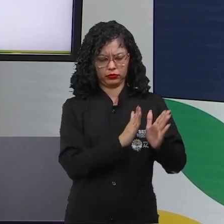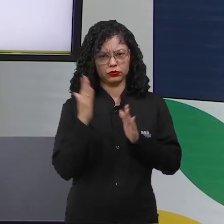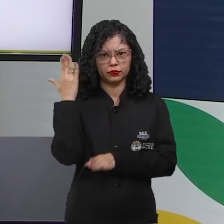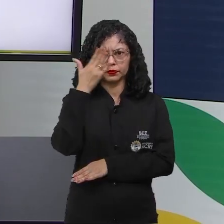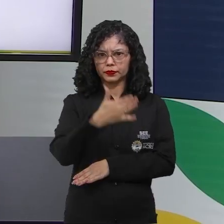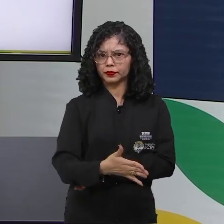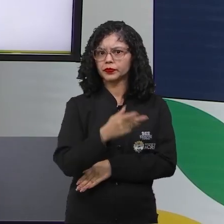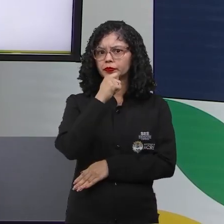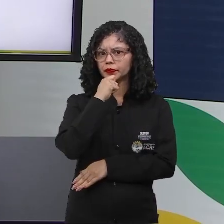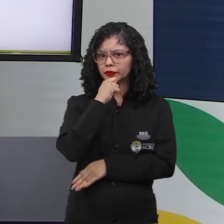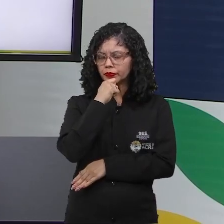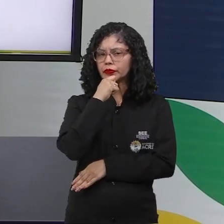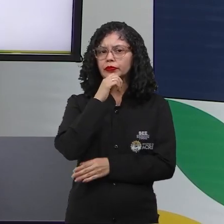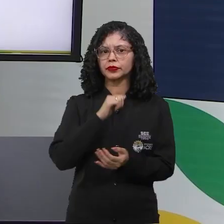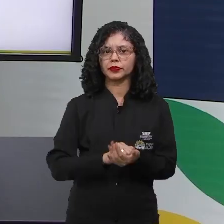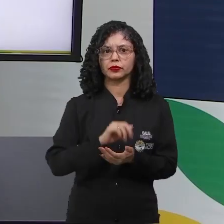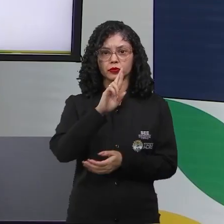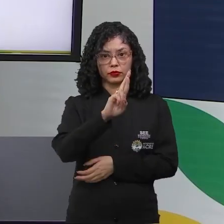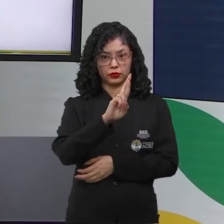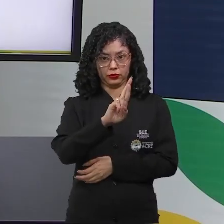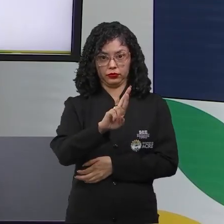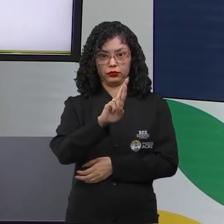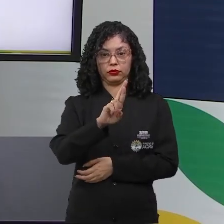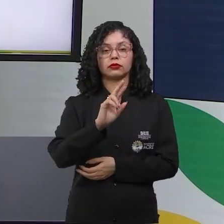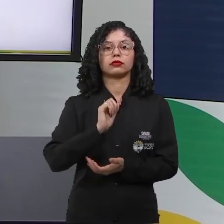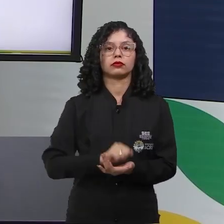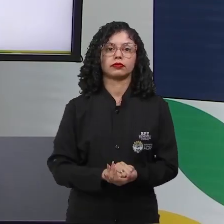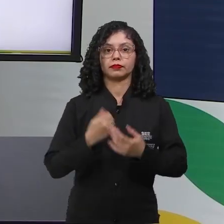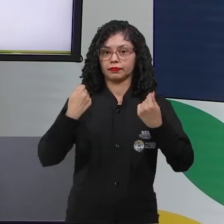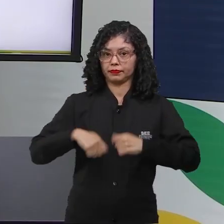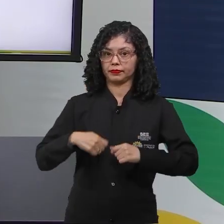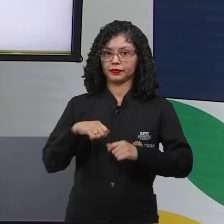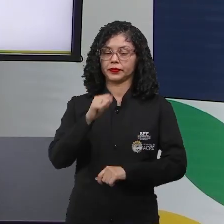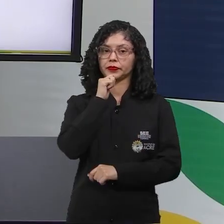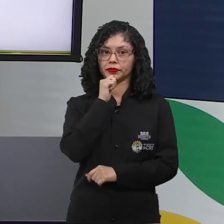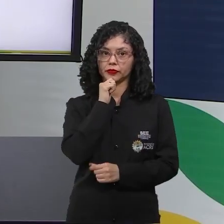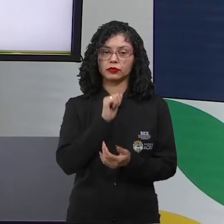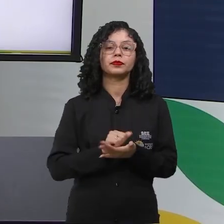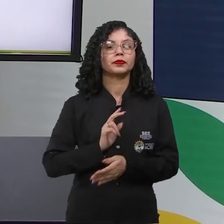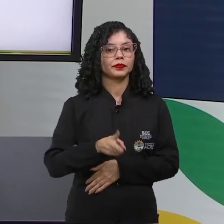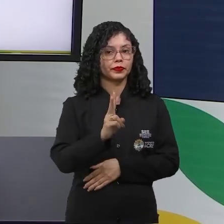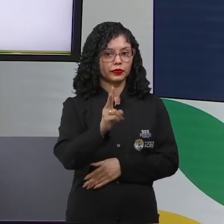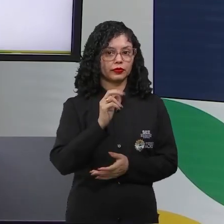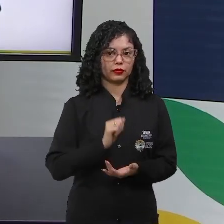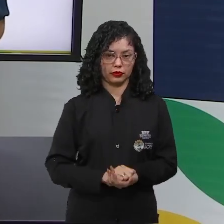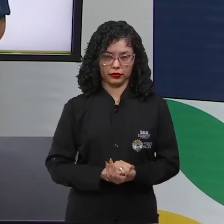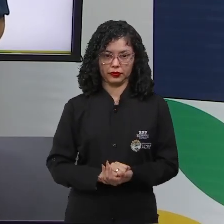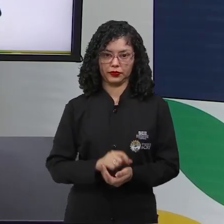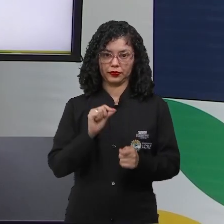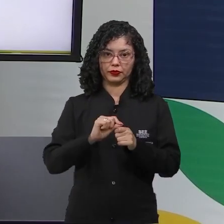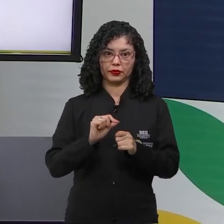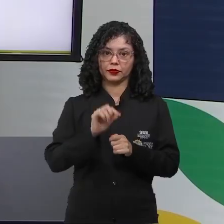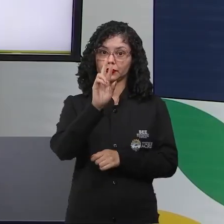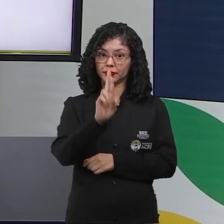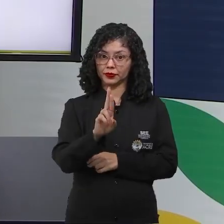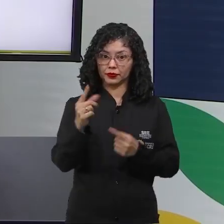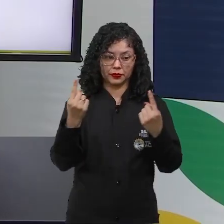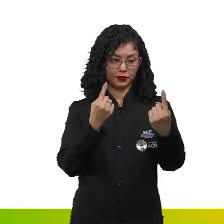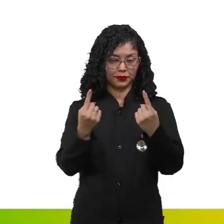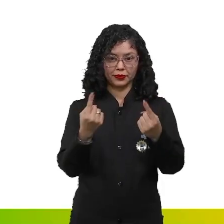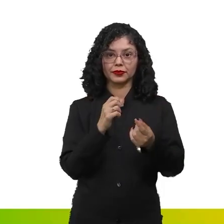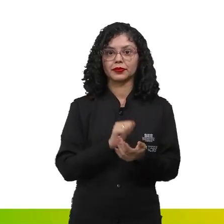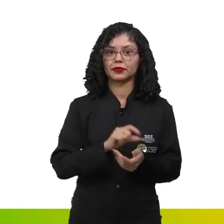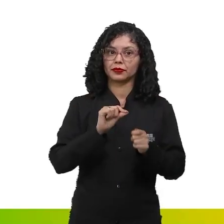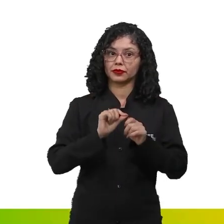diretamente proporcionais, a razão deve ser constante. Então, fazendo a razão entre elas, vai